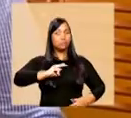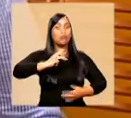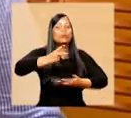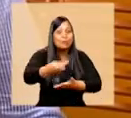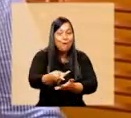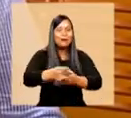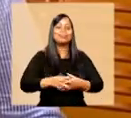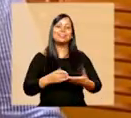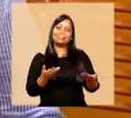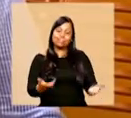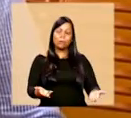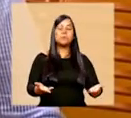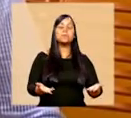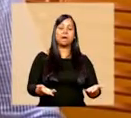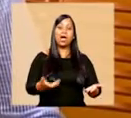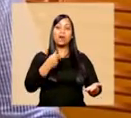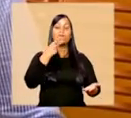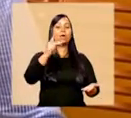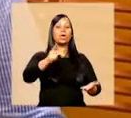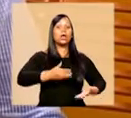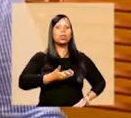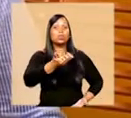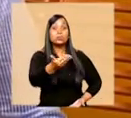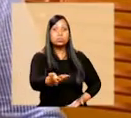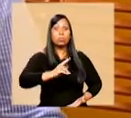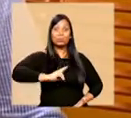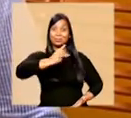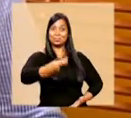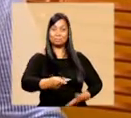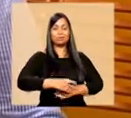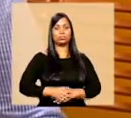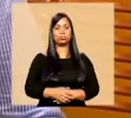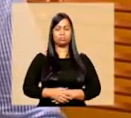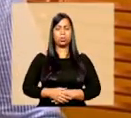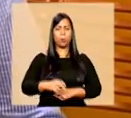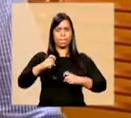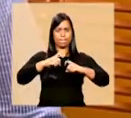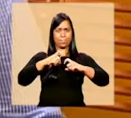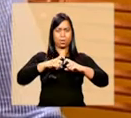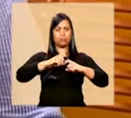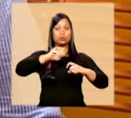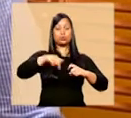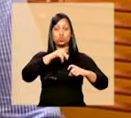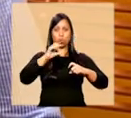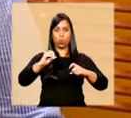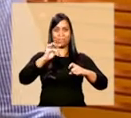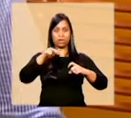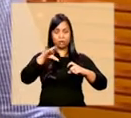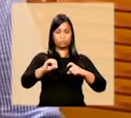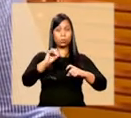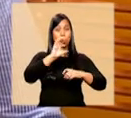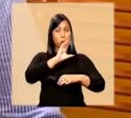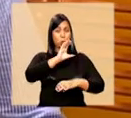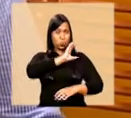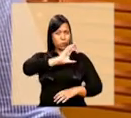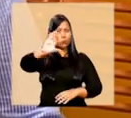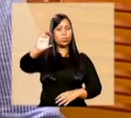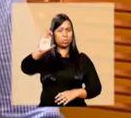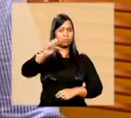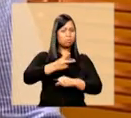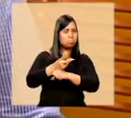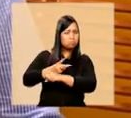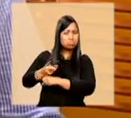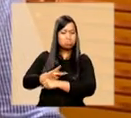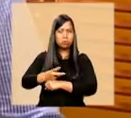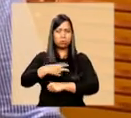O ponto de vista de hoje fala sobre doação e transplante de órgãos. O médico João Fernando Piccolo de Oliveira, coordenador da equipe de